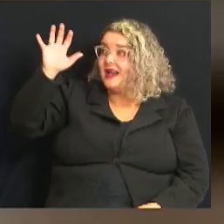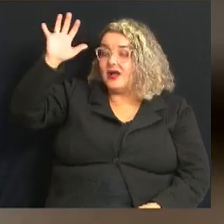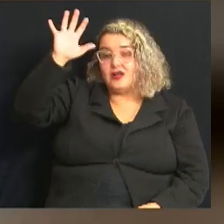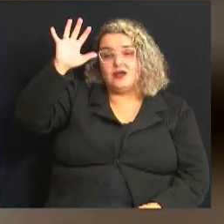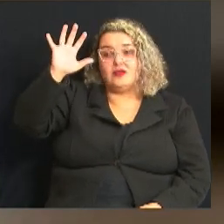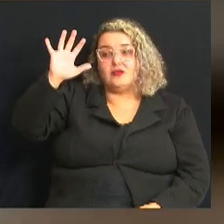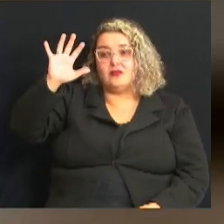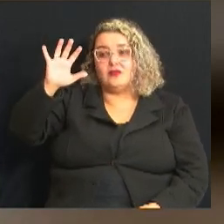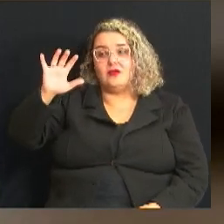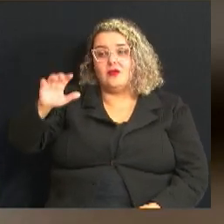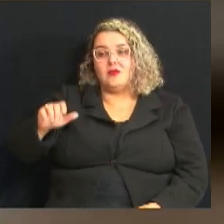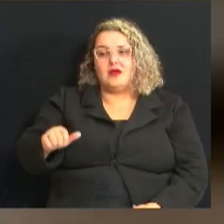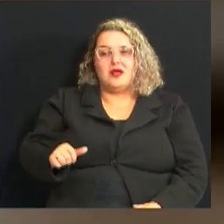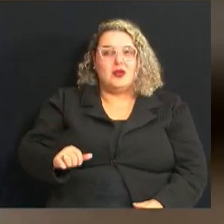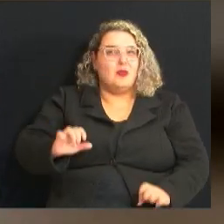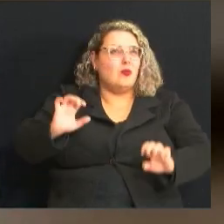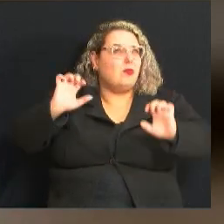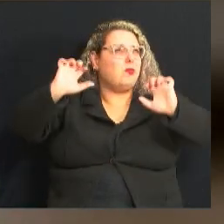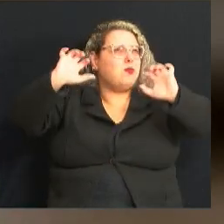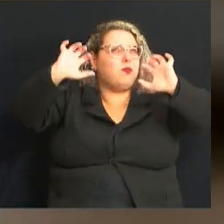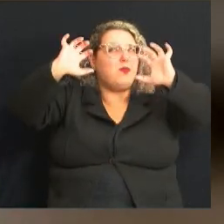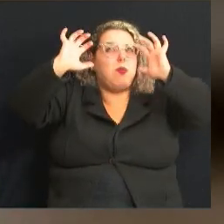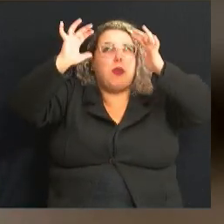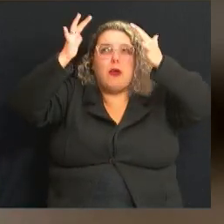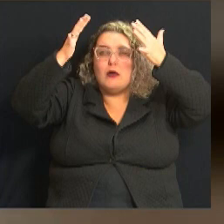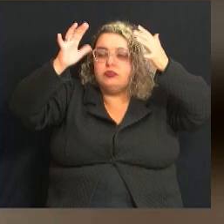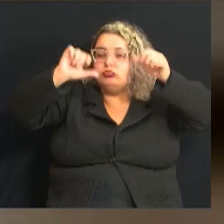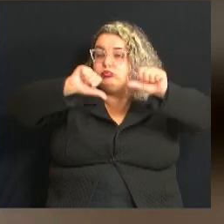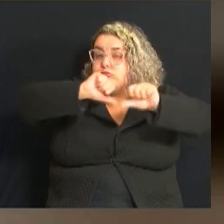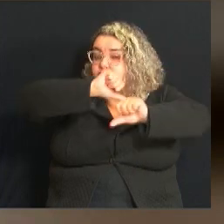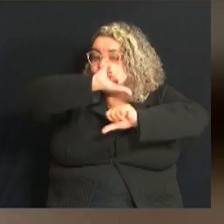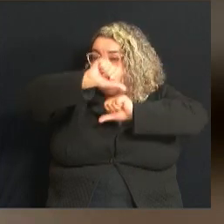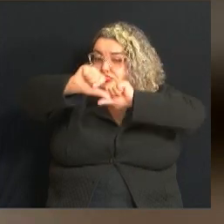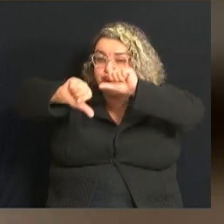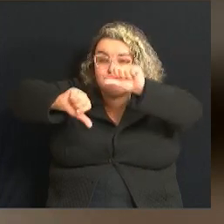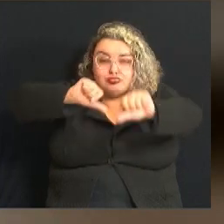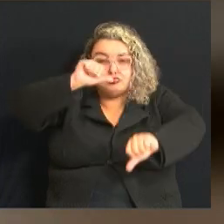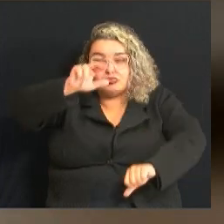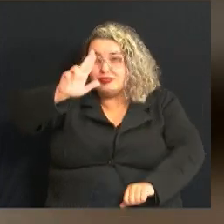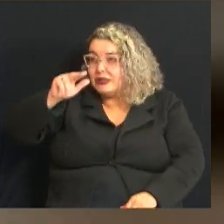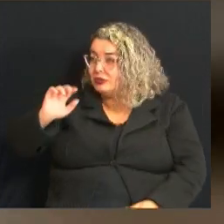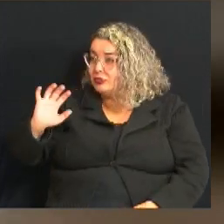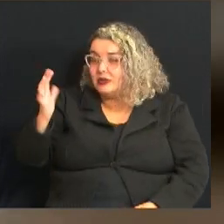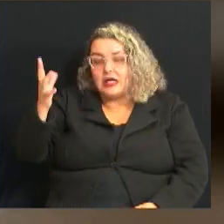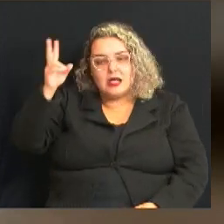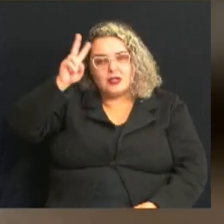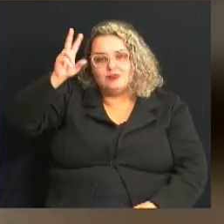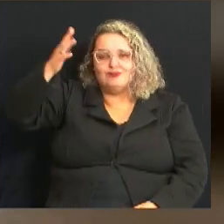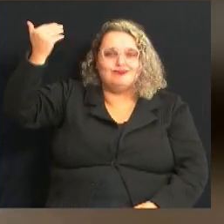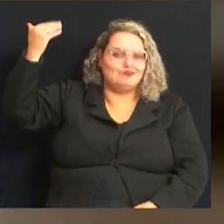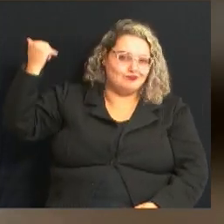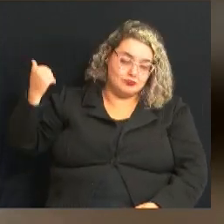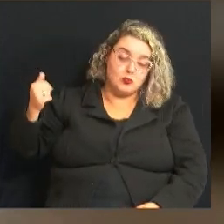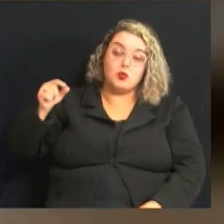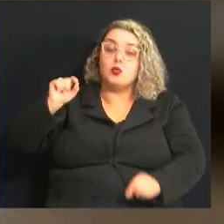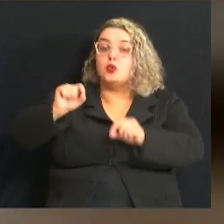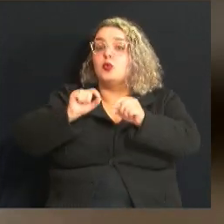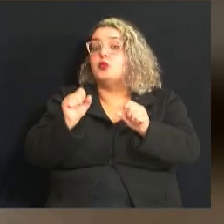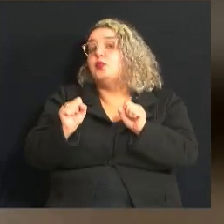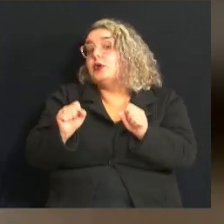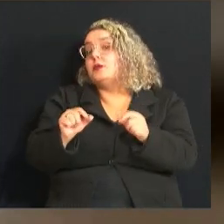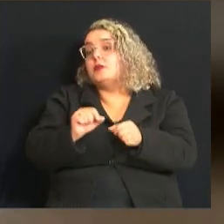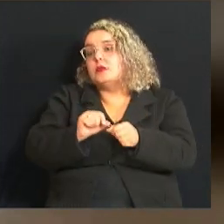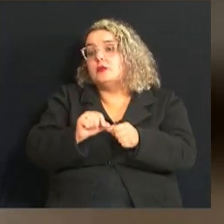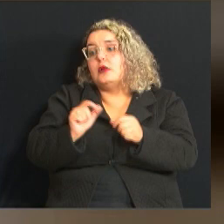por uma crise climática sem precedentes na história dela. Então, realmente, o que nós podemos fazer agora é